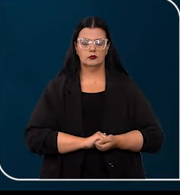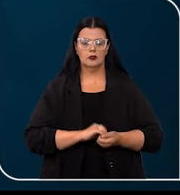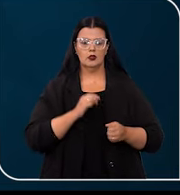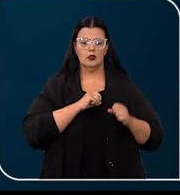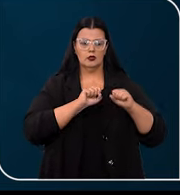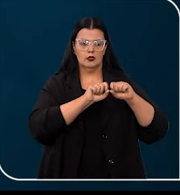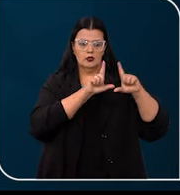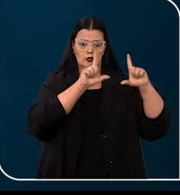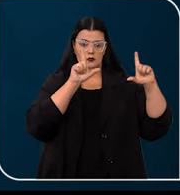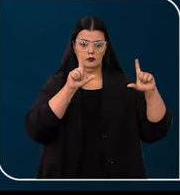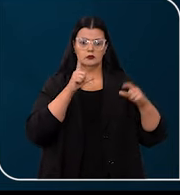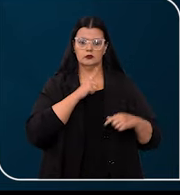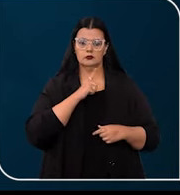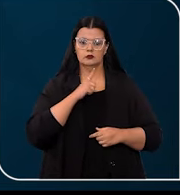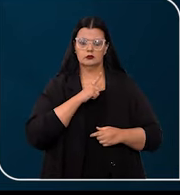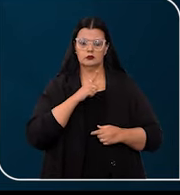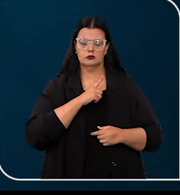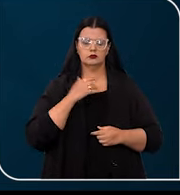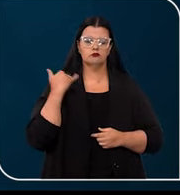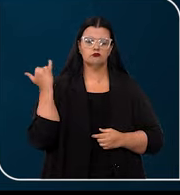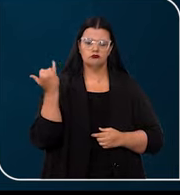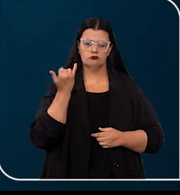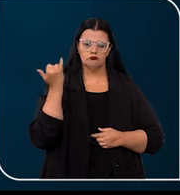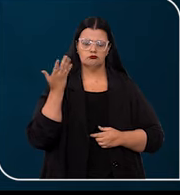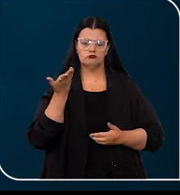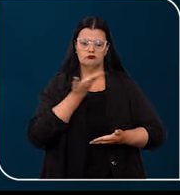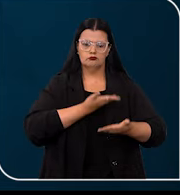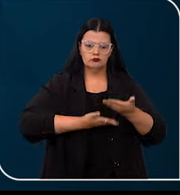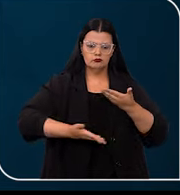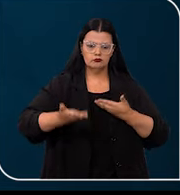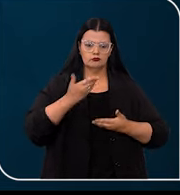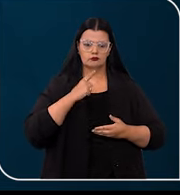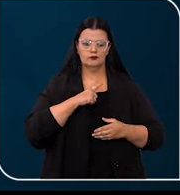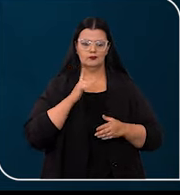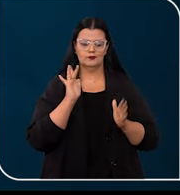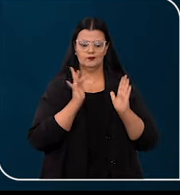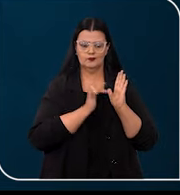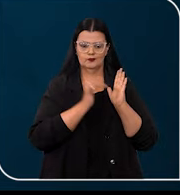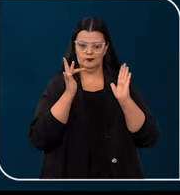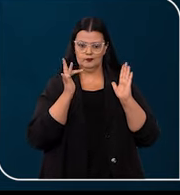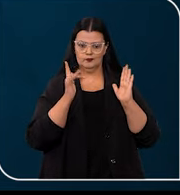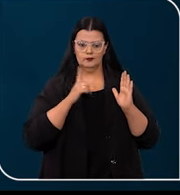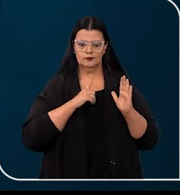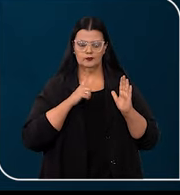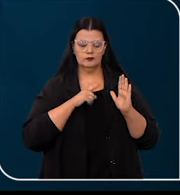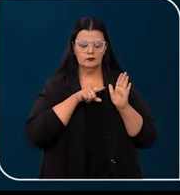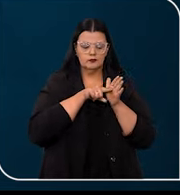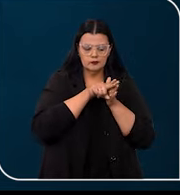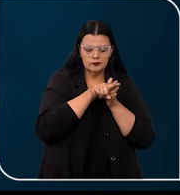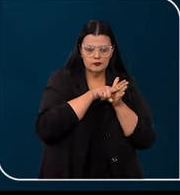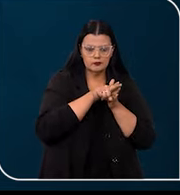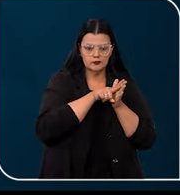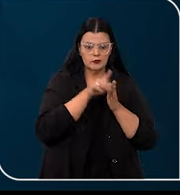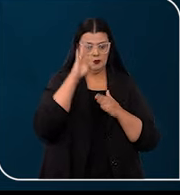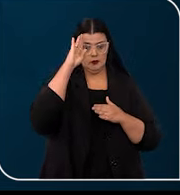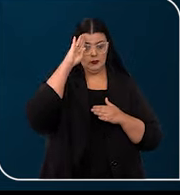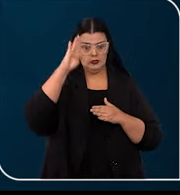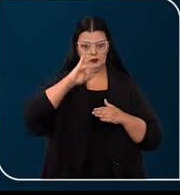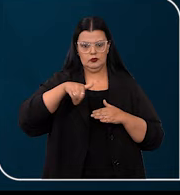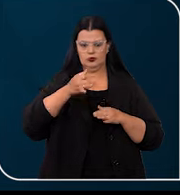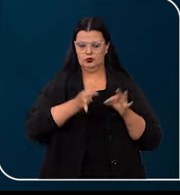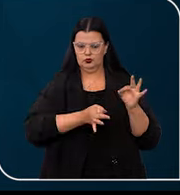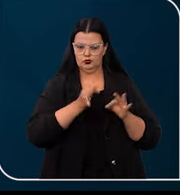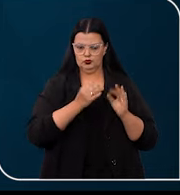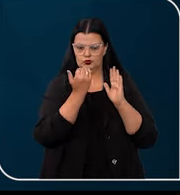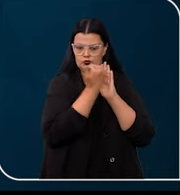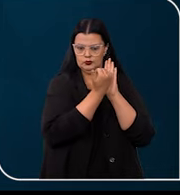a exposição conta ainda com pontos interativos como esse aqui onde a gente pode consultar os principais julgados